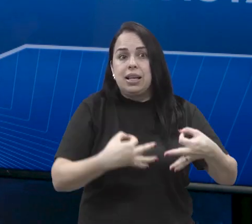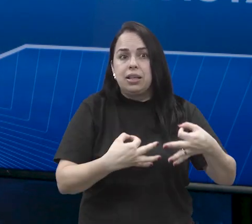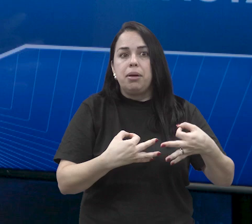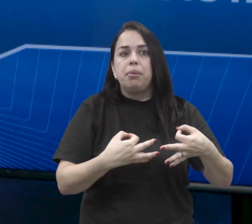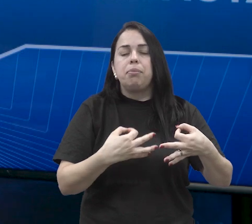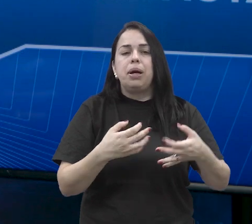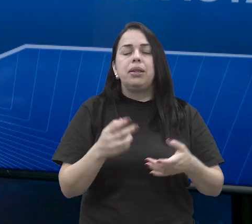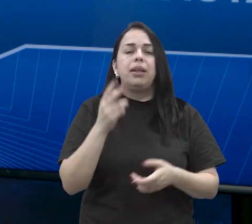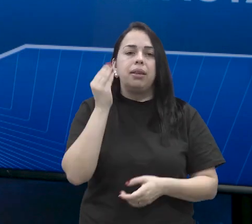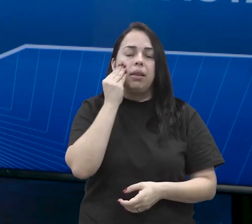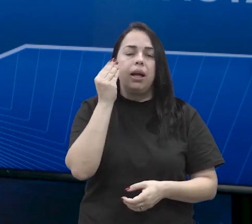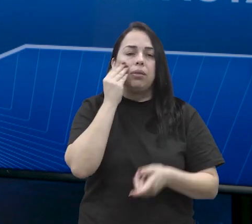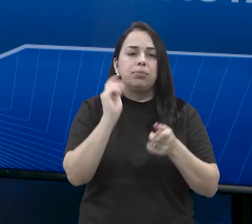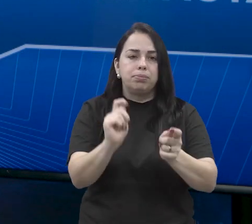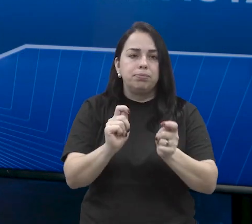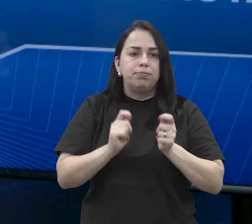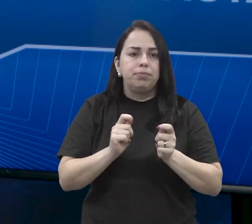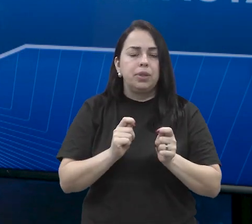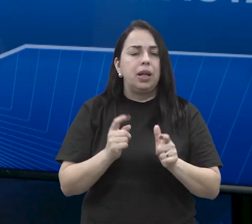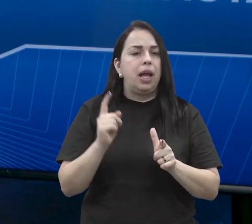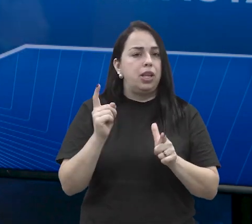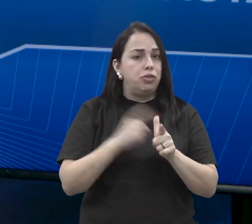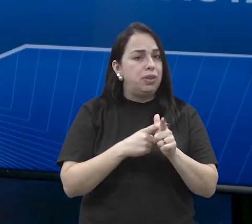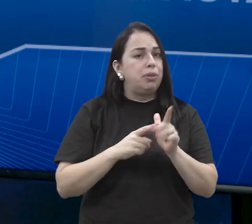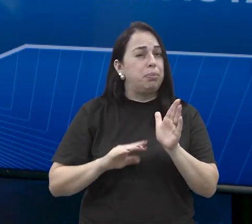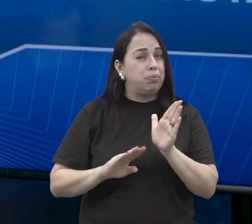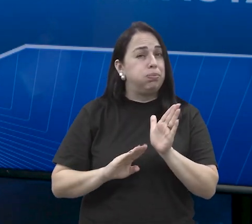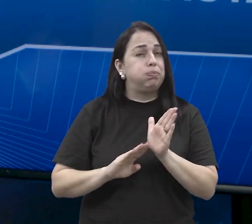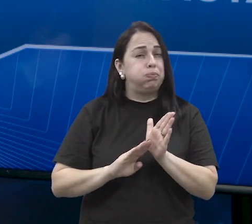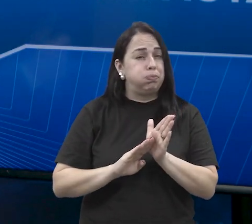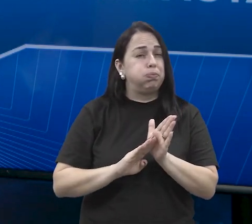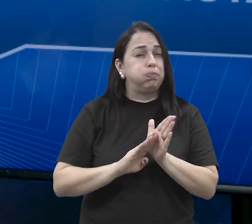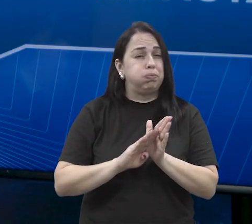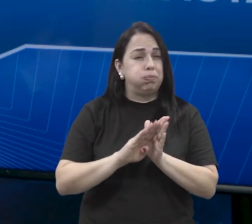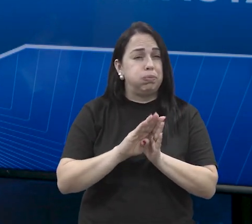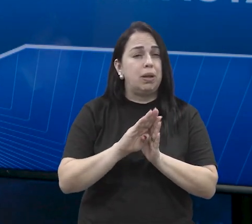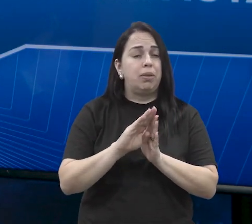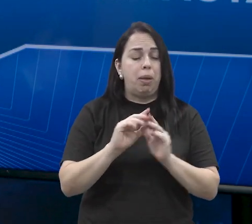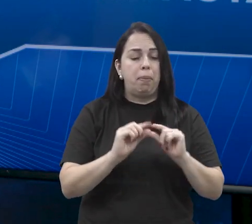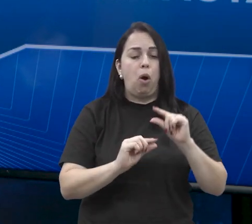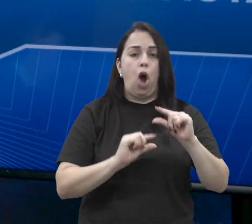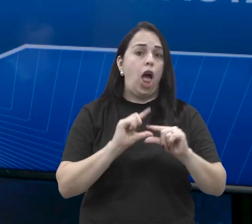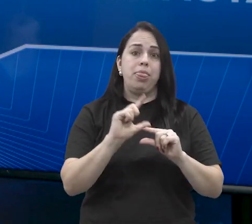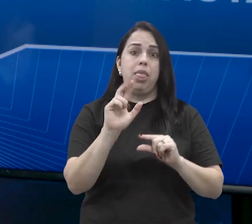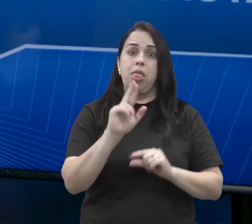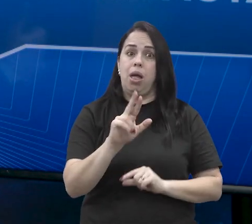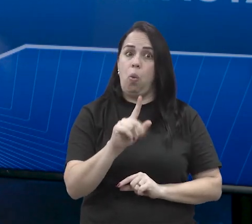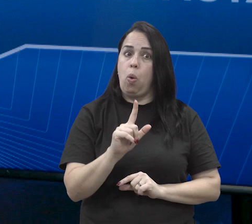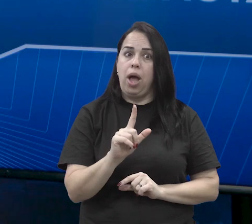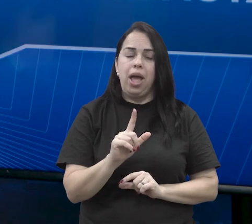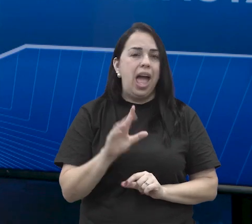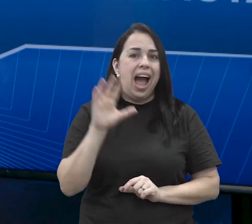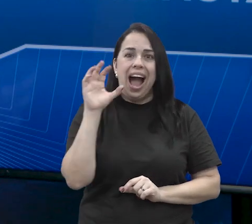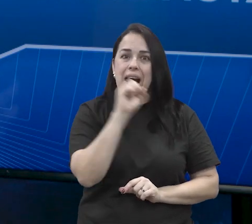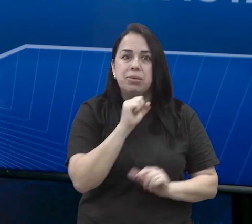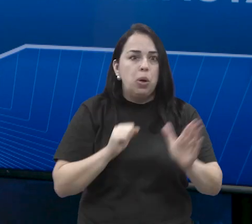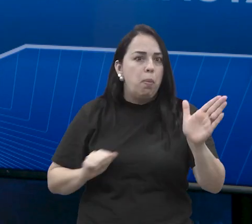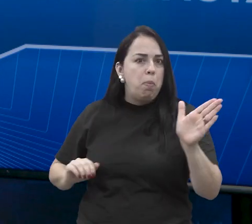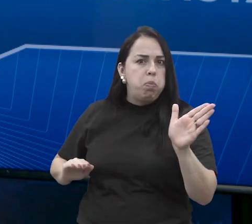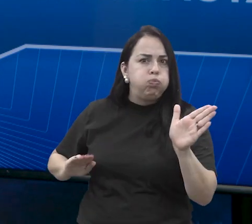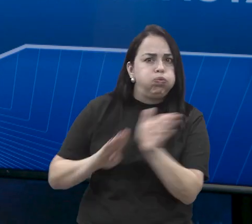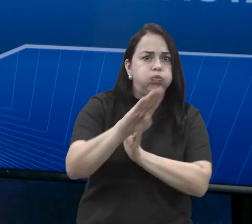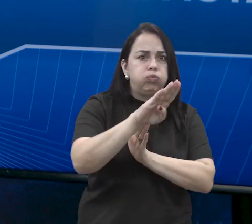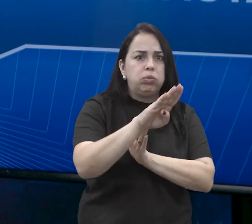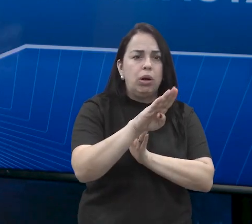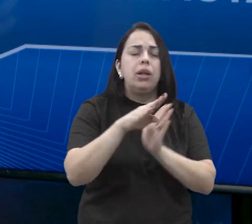com relação a essa parte da contenção de gastos. A nossa dívida tem aumentado, não é nem gradativa, de uma forma muito radical